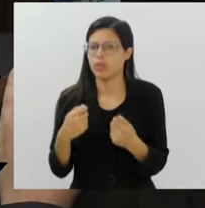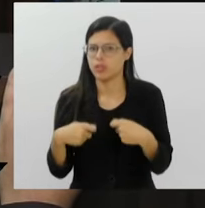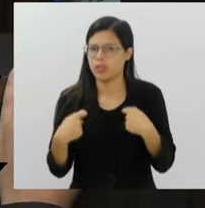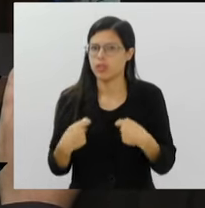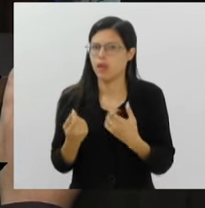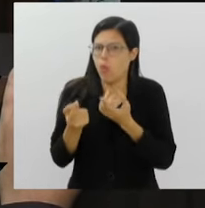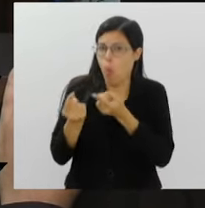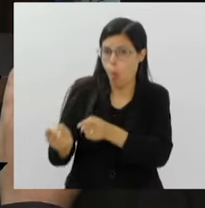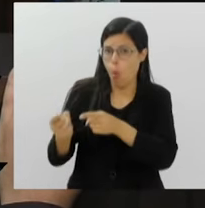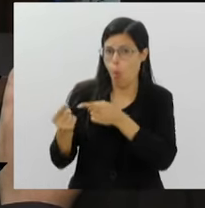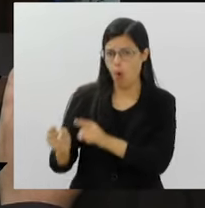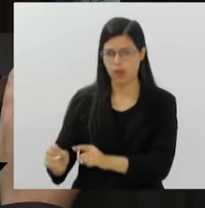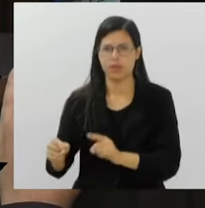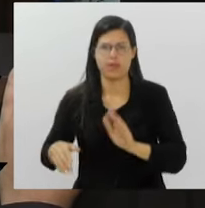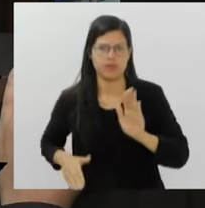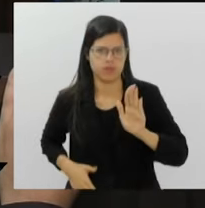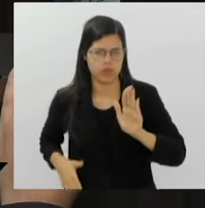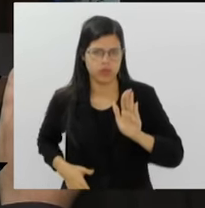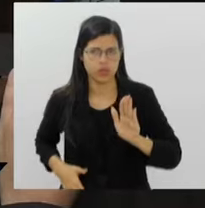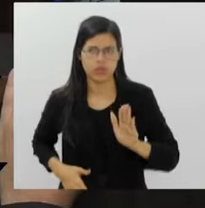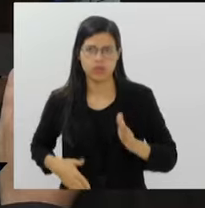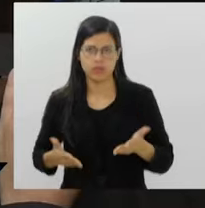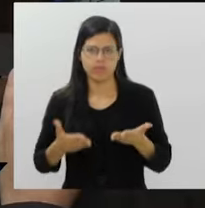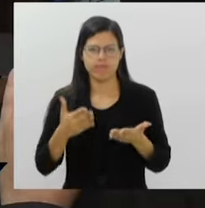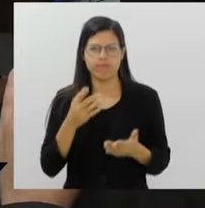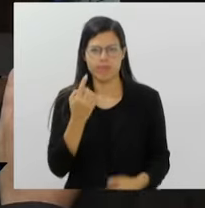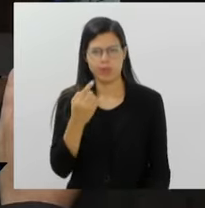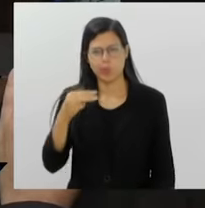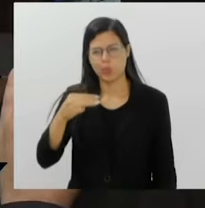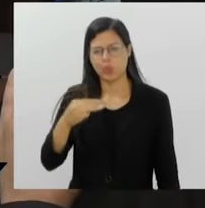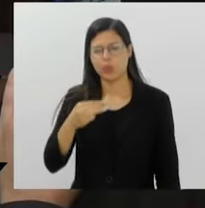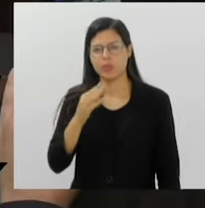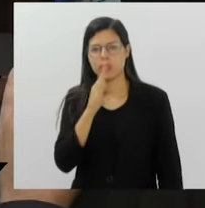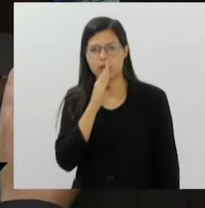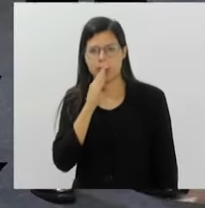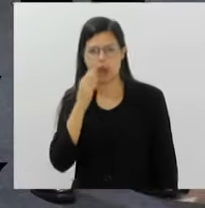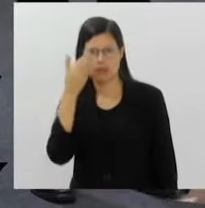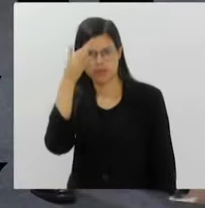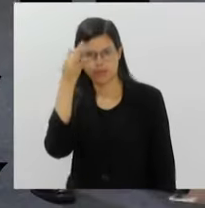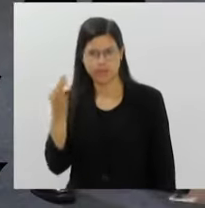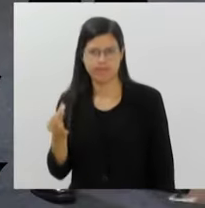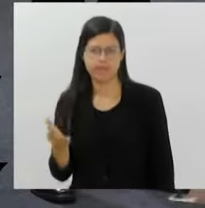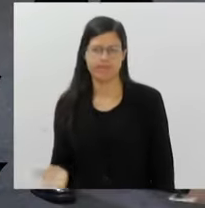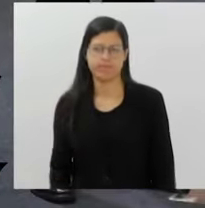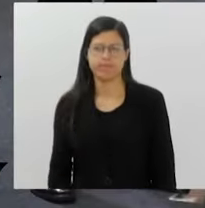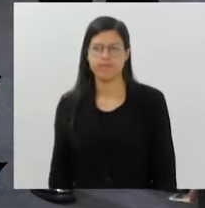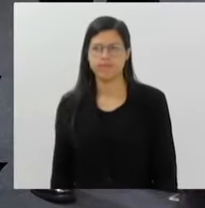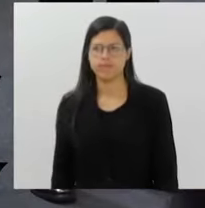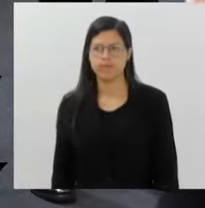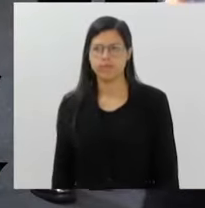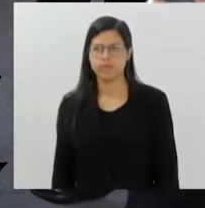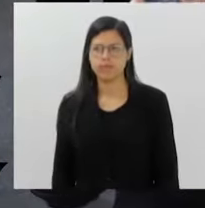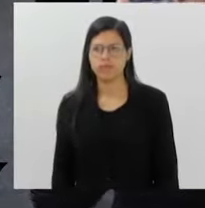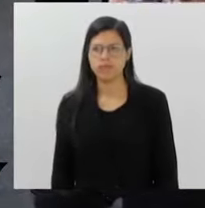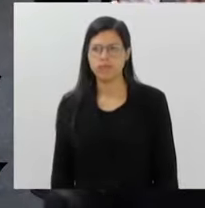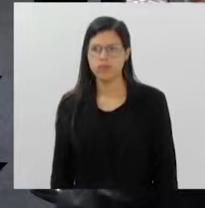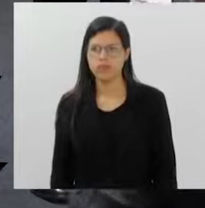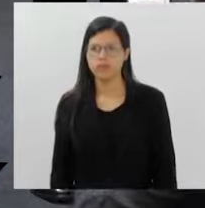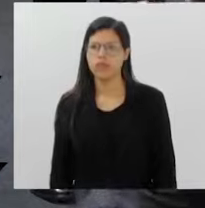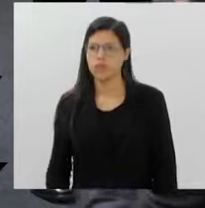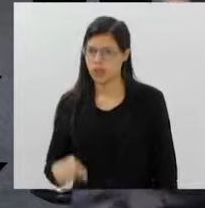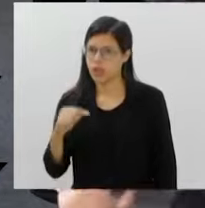Gostaria da compreensão de todos por um minuto de silêncio para esse chefe de família de manhã. Muito obrigado. E conte com o Nali,